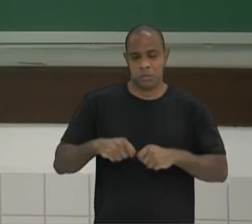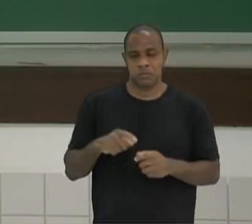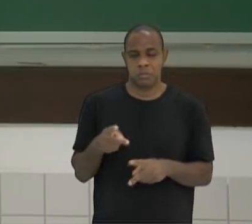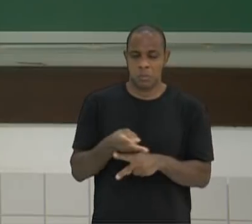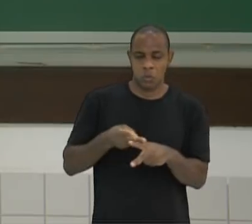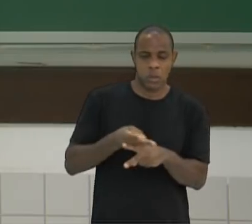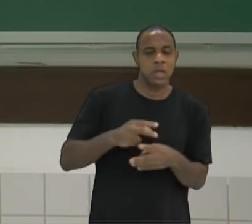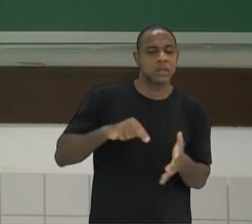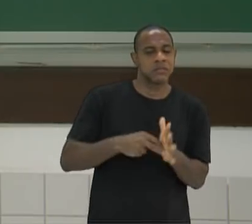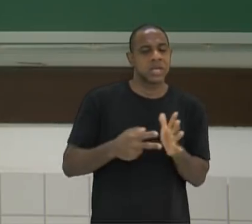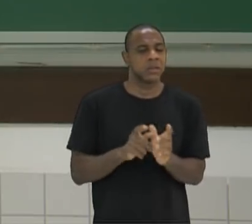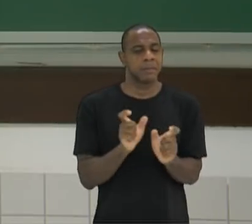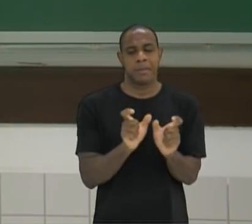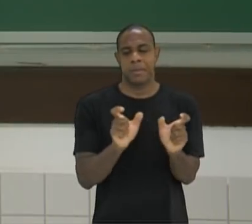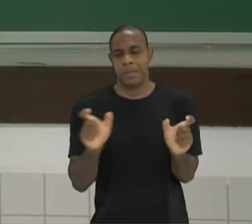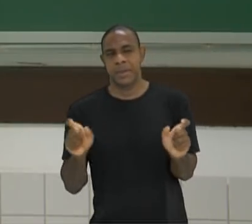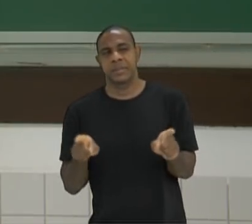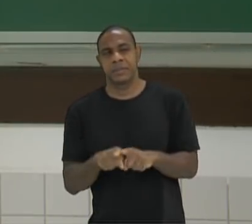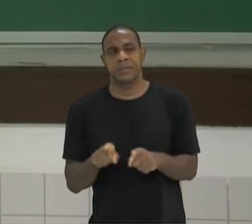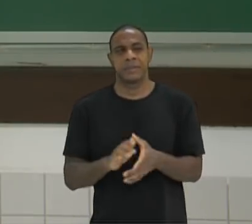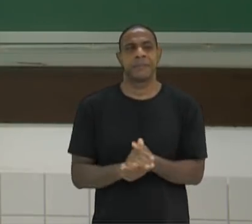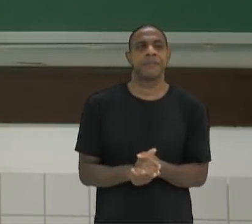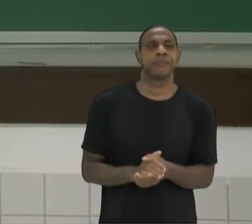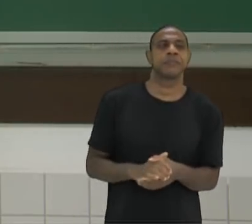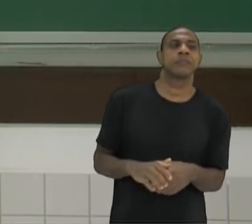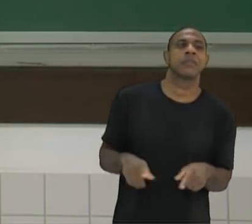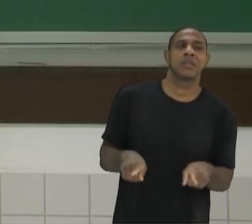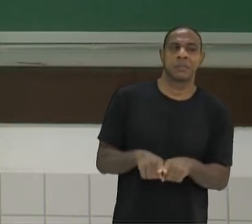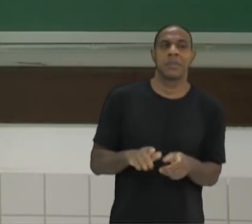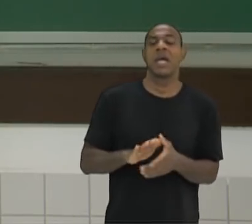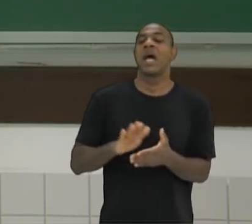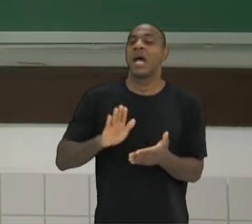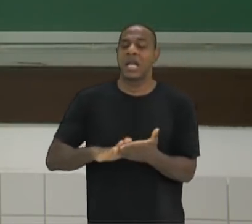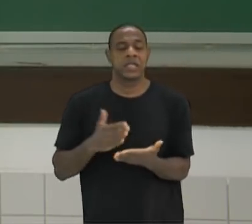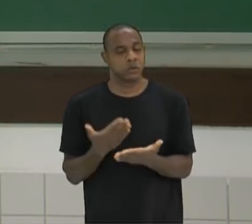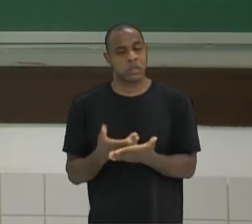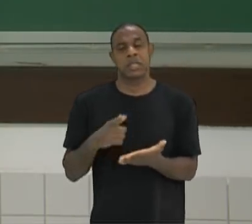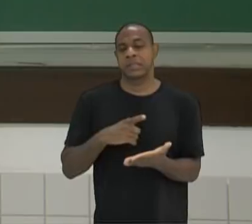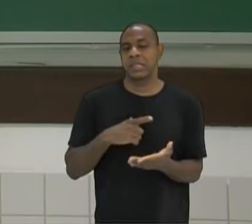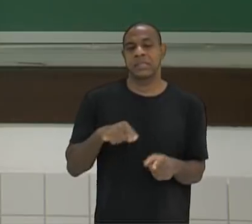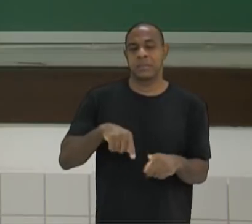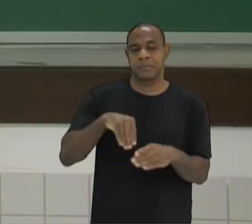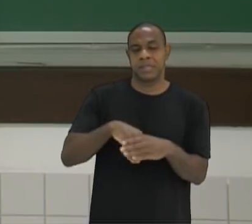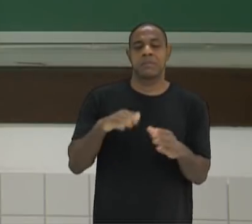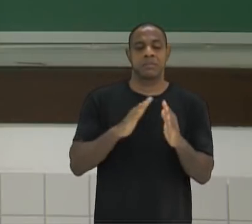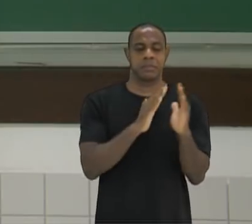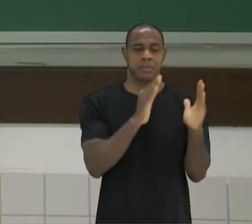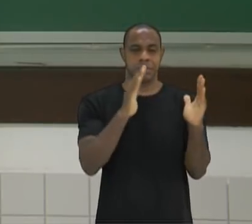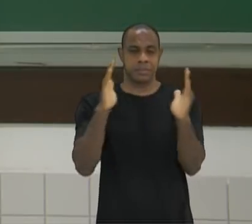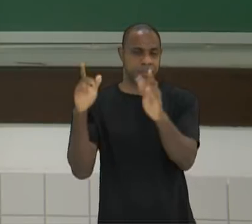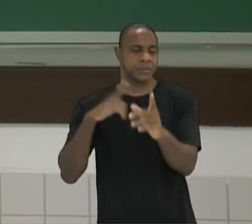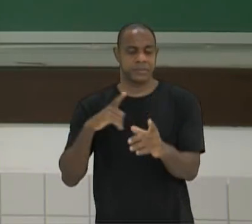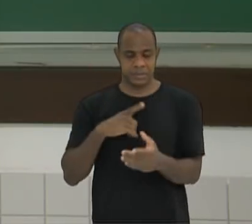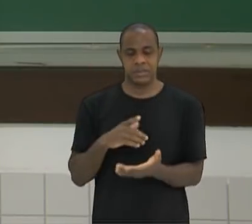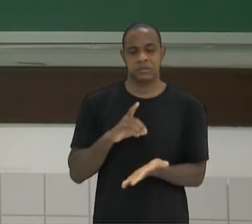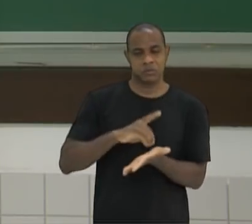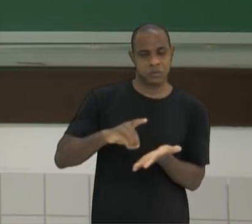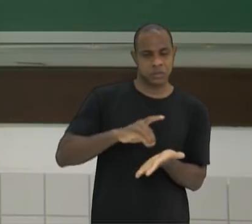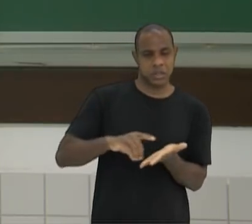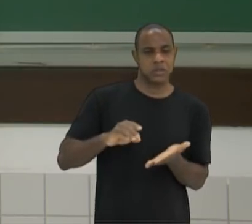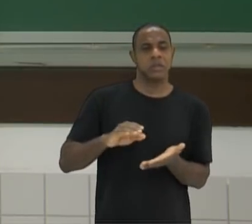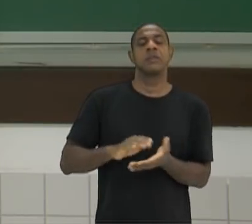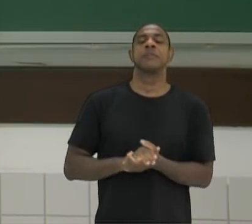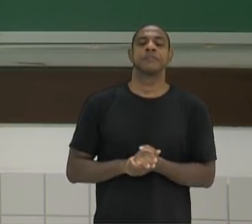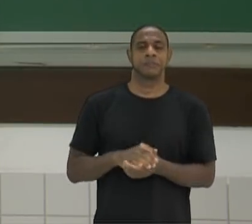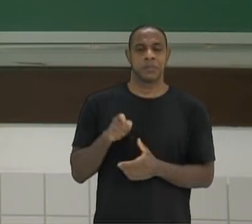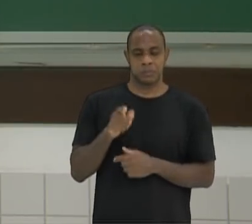palavras. Também tem ainda o dicionário impresso, as escolas sempre têm disponibilizado para os alunos os dicionários para fazer uso no